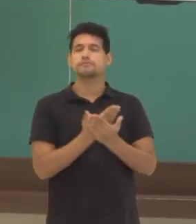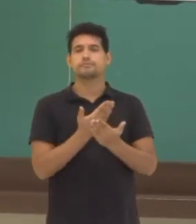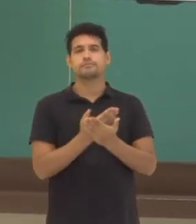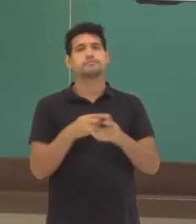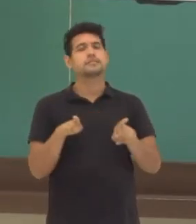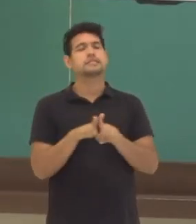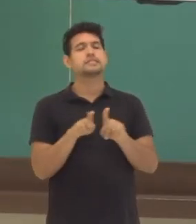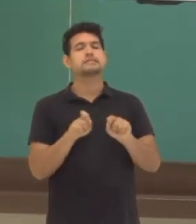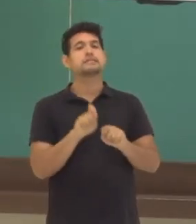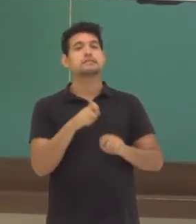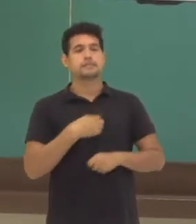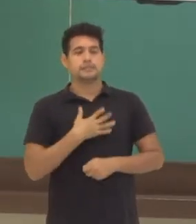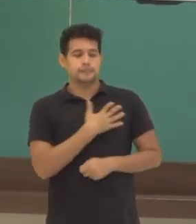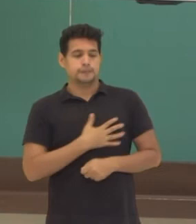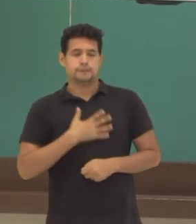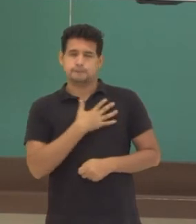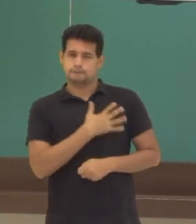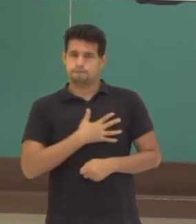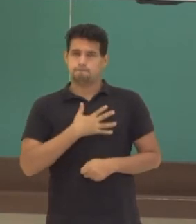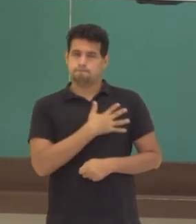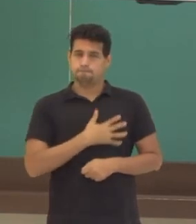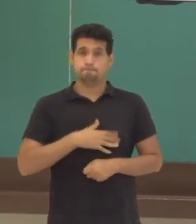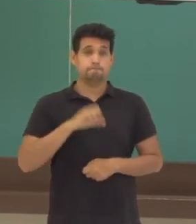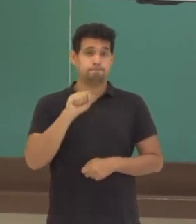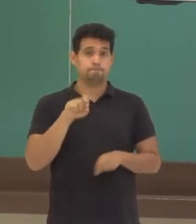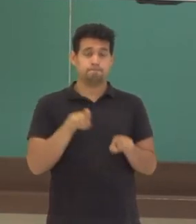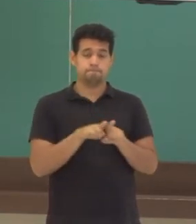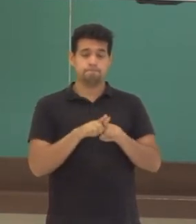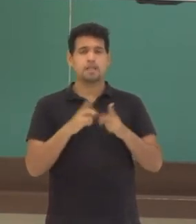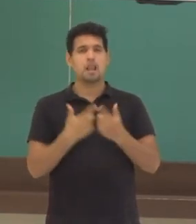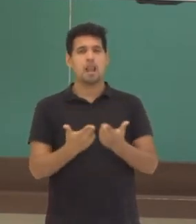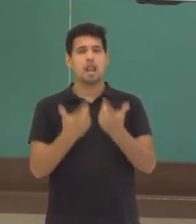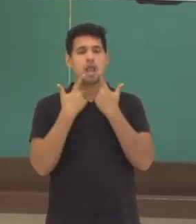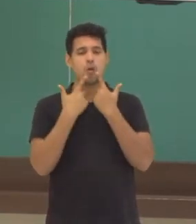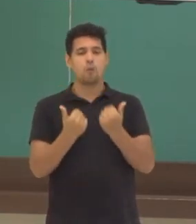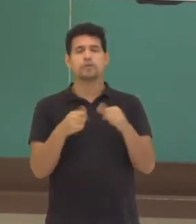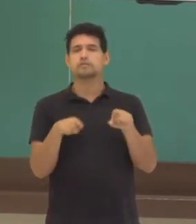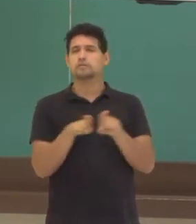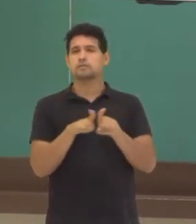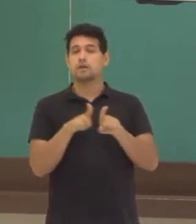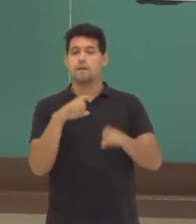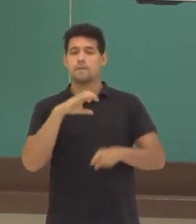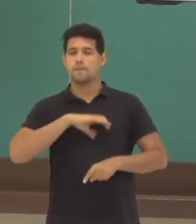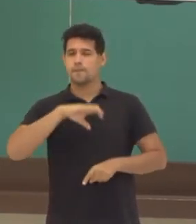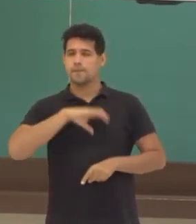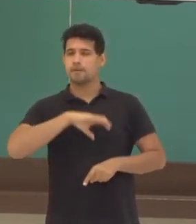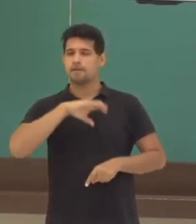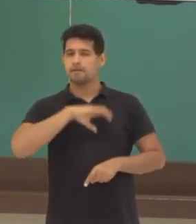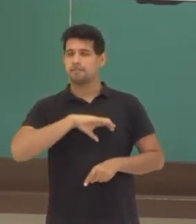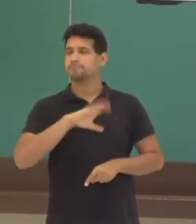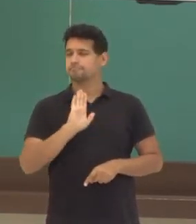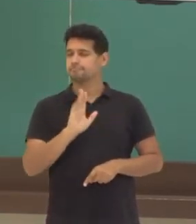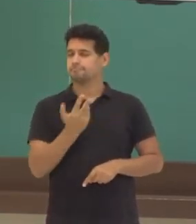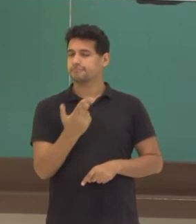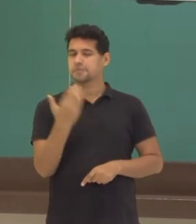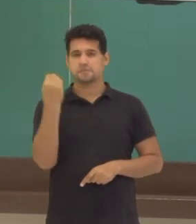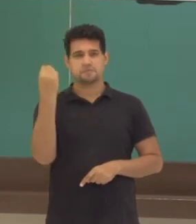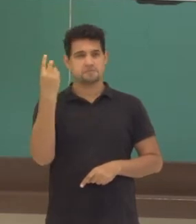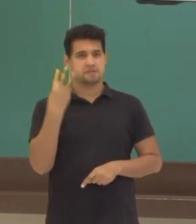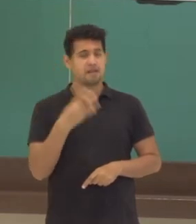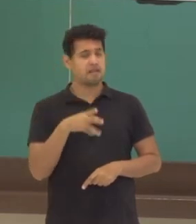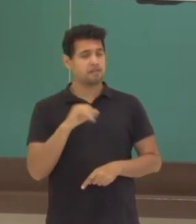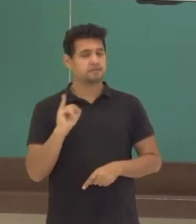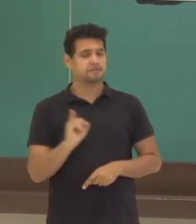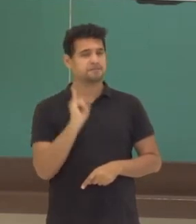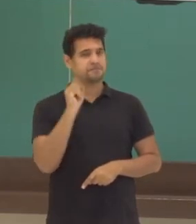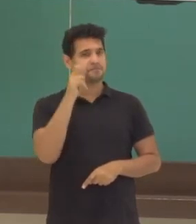o fez gostar bastante ali, né, das questões linguísticas, né, da língua portuguesa, como ele relata. Então, bem